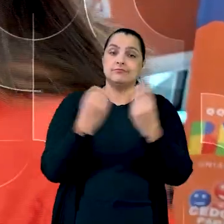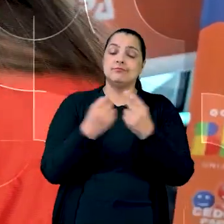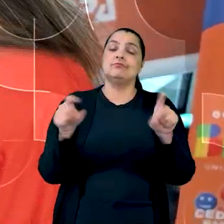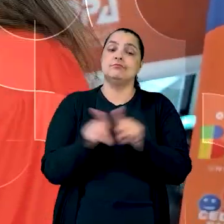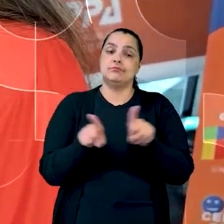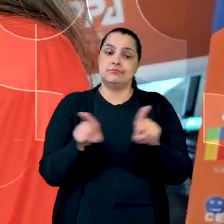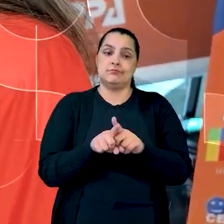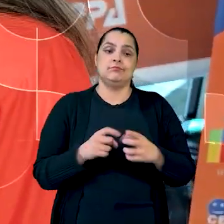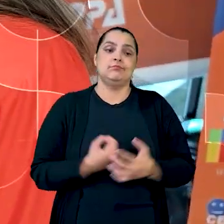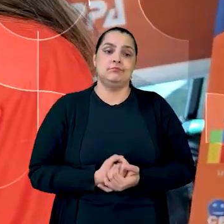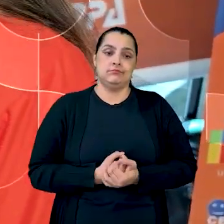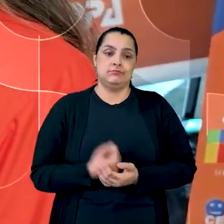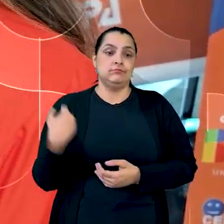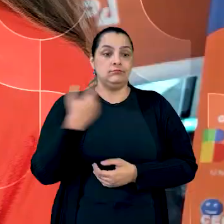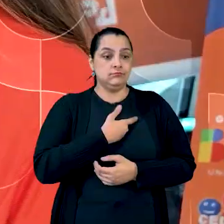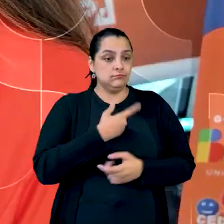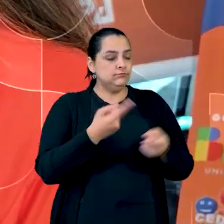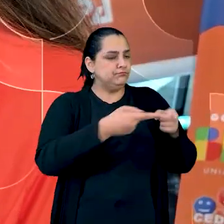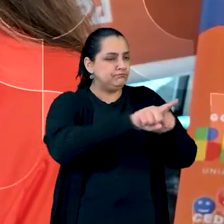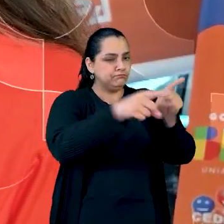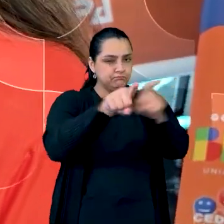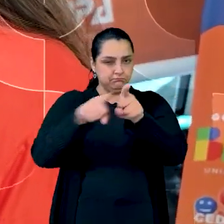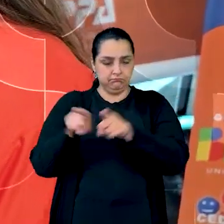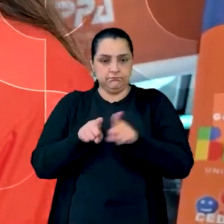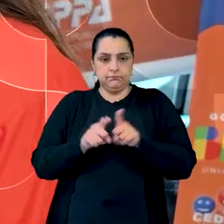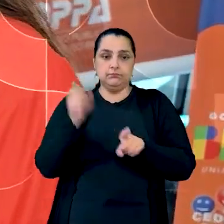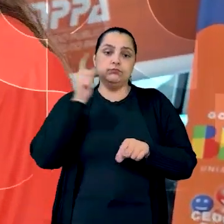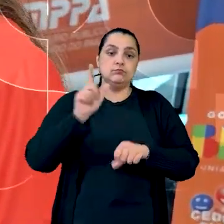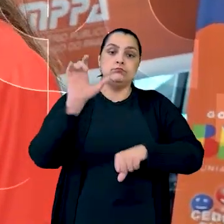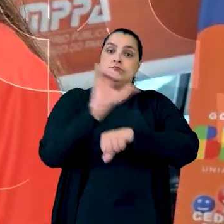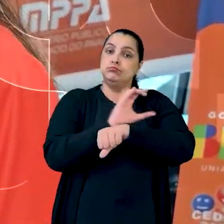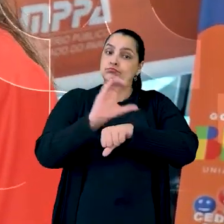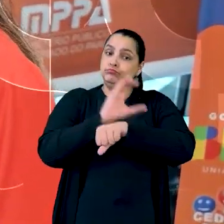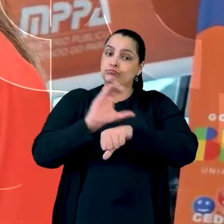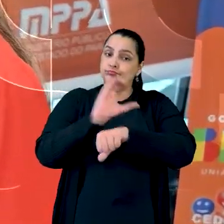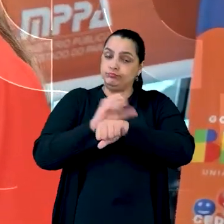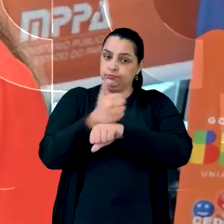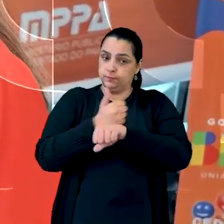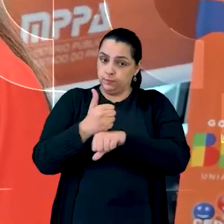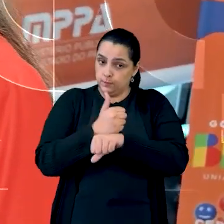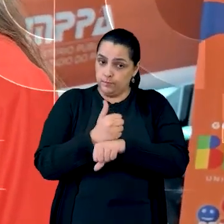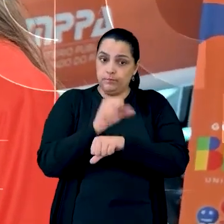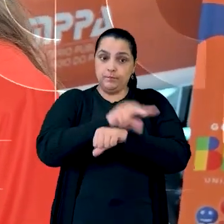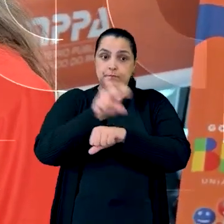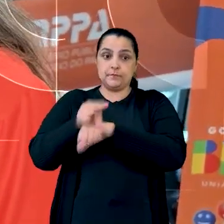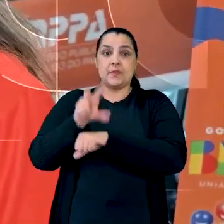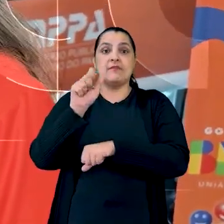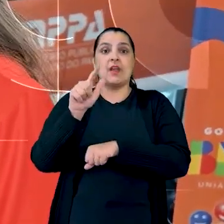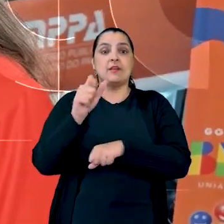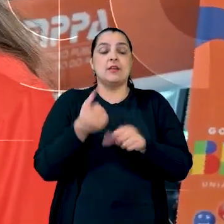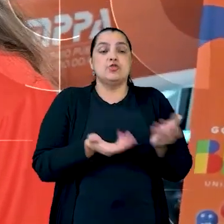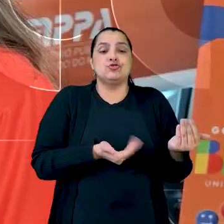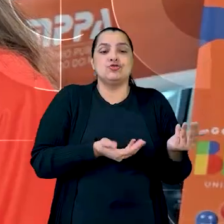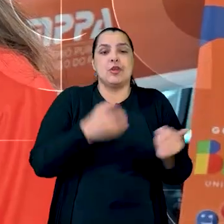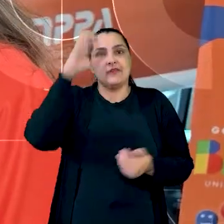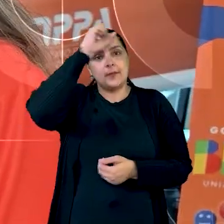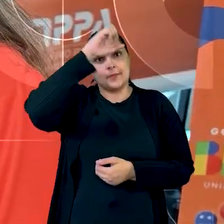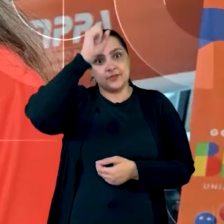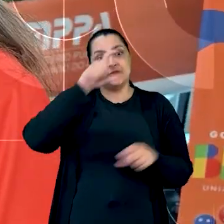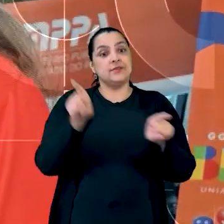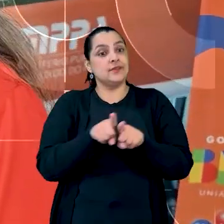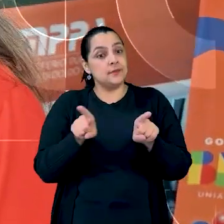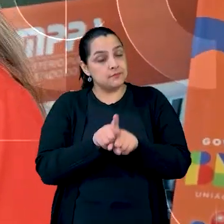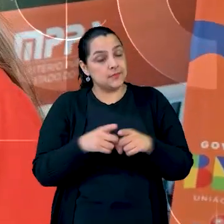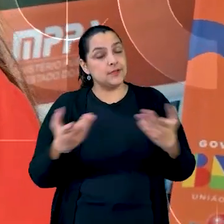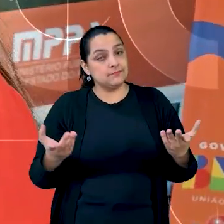sua família. Por isso, nós também, com outros parceiros, também conseguimos cursos profissionalizantes e vagas para menor aprendiz.